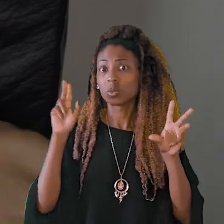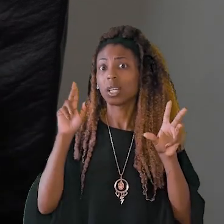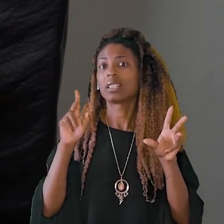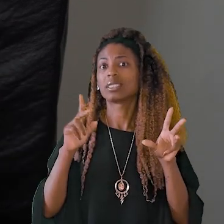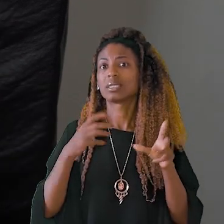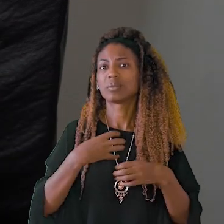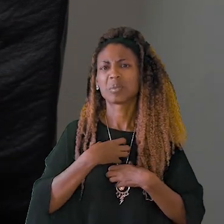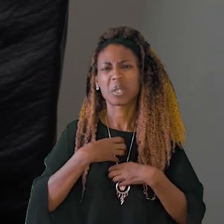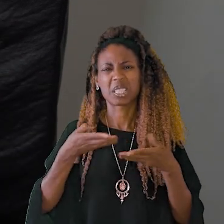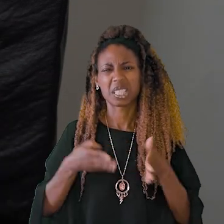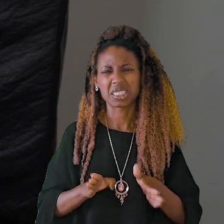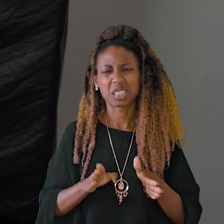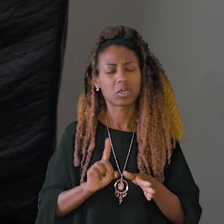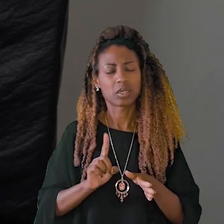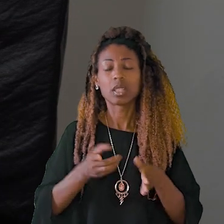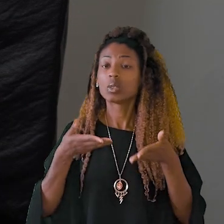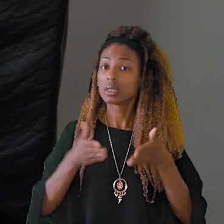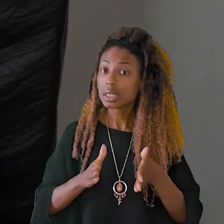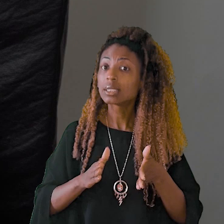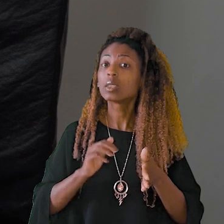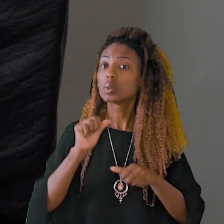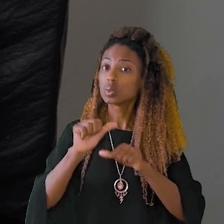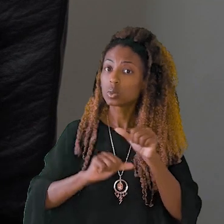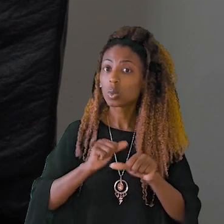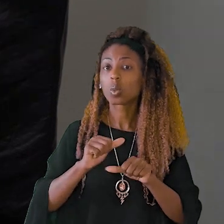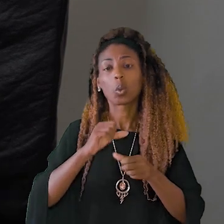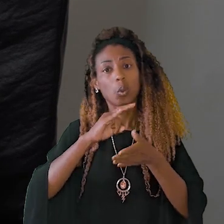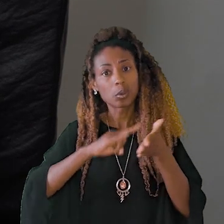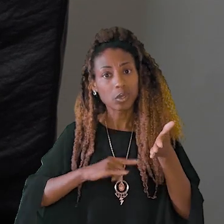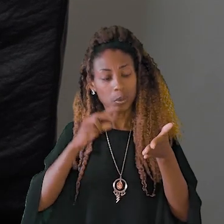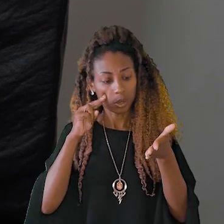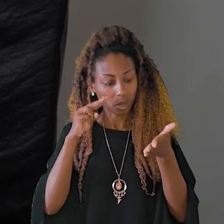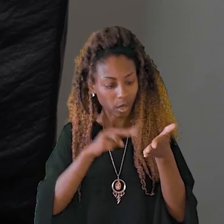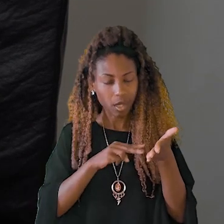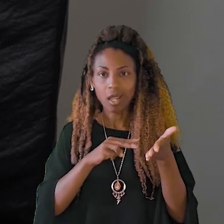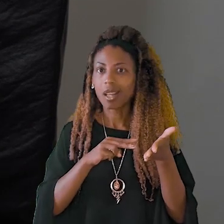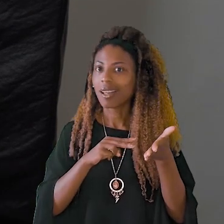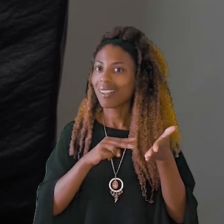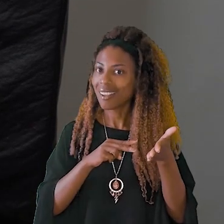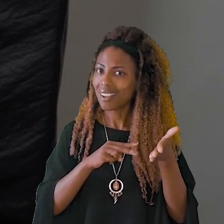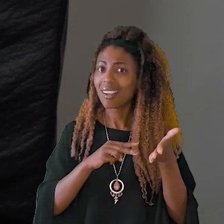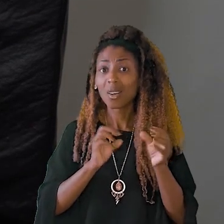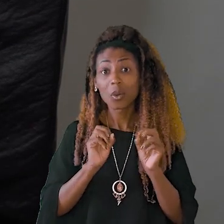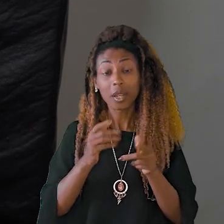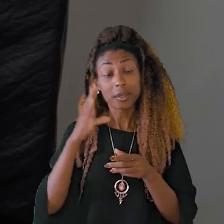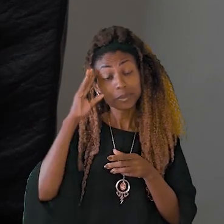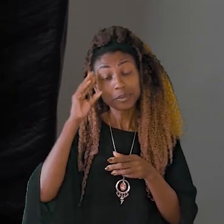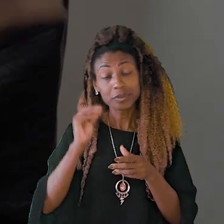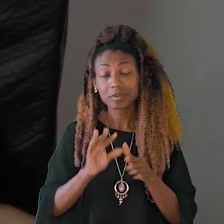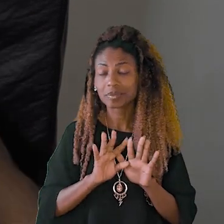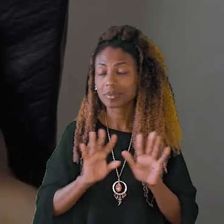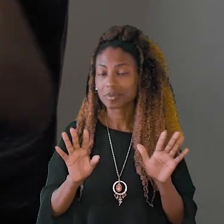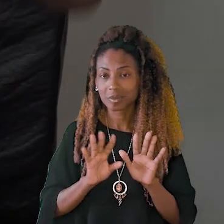Então, ela sempre vê esse lugar. Então, quando eu mostrei ela a certidão trocada, ela meio que já entendia aquilo, no meio que falou,